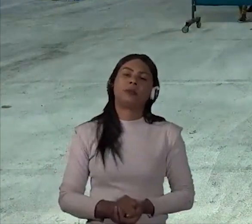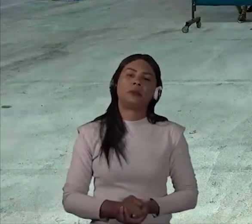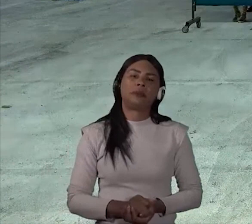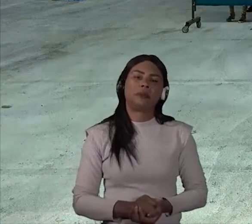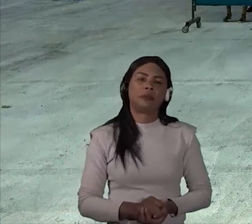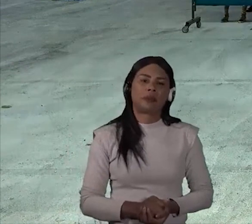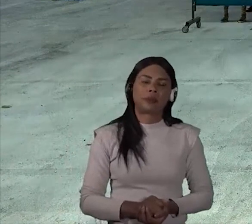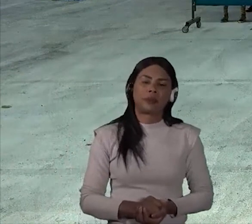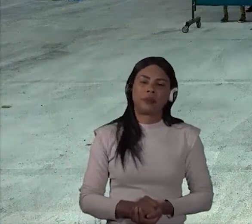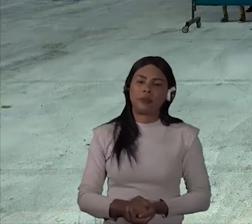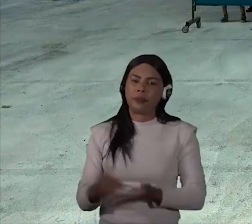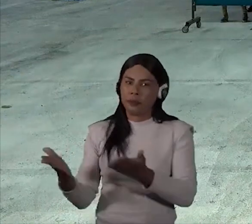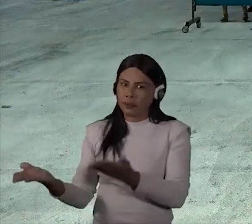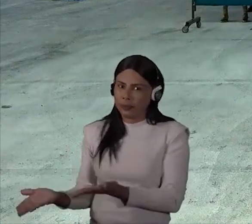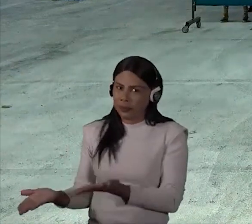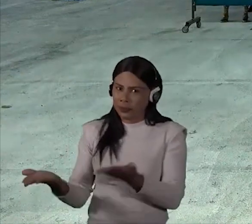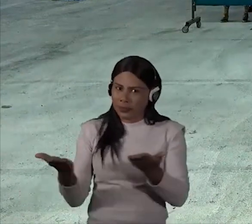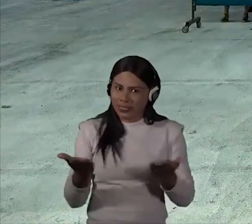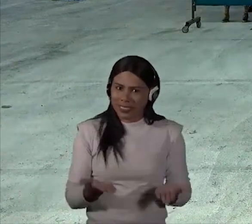Receba a quadrilha junina,